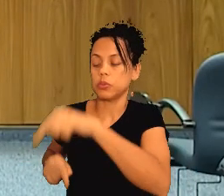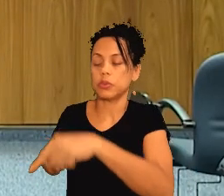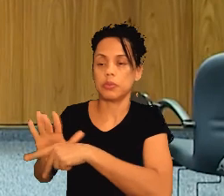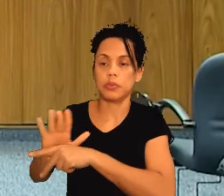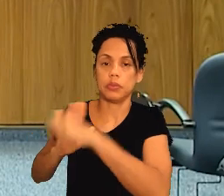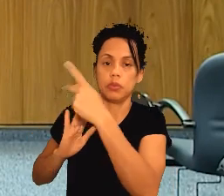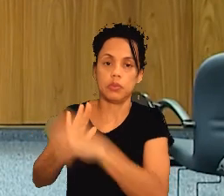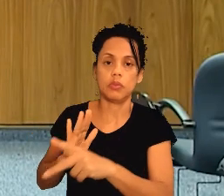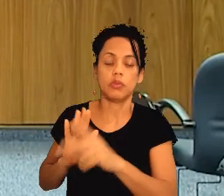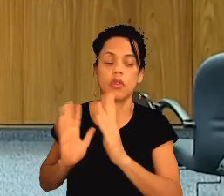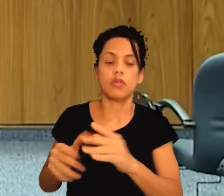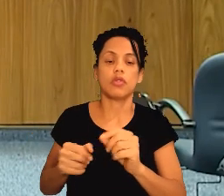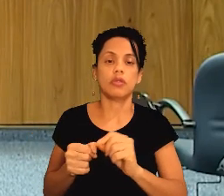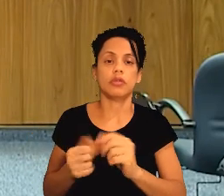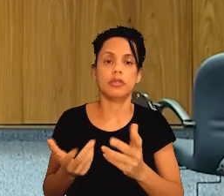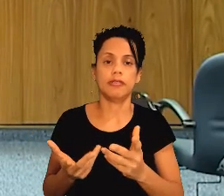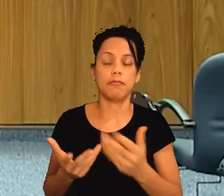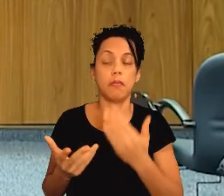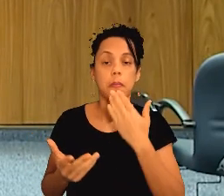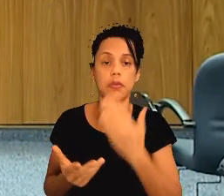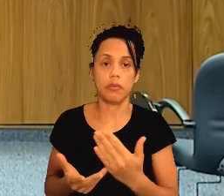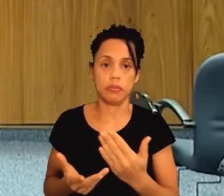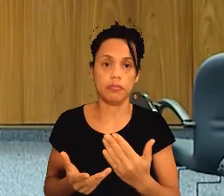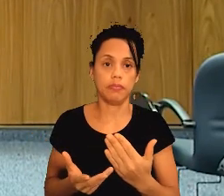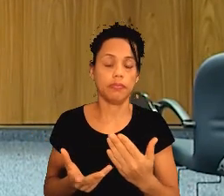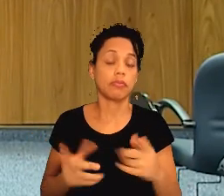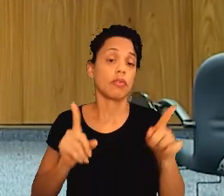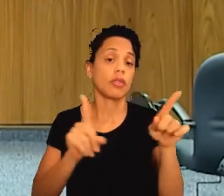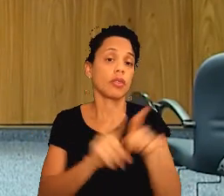né, já feitas. E